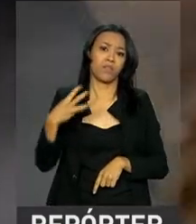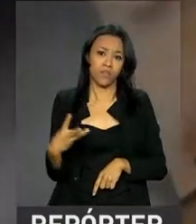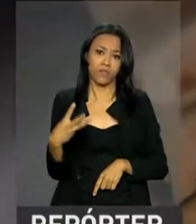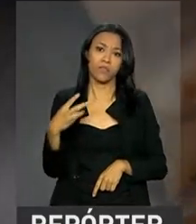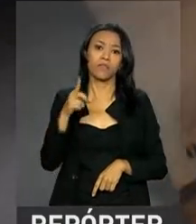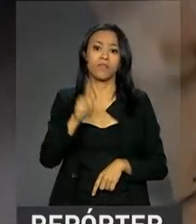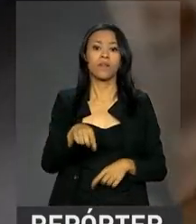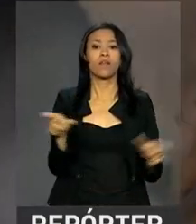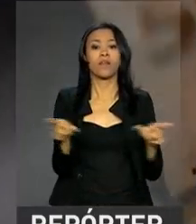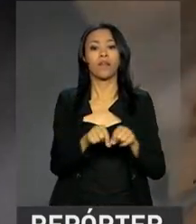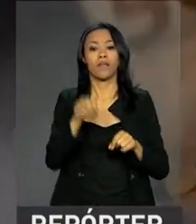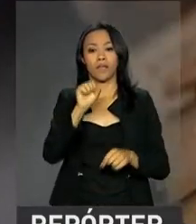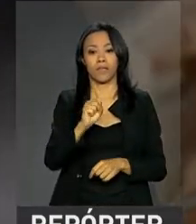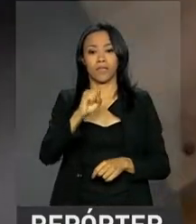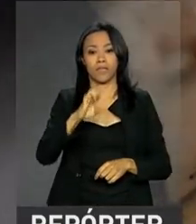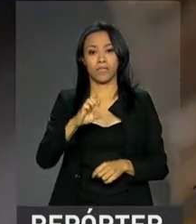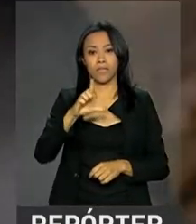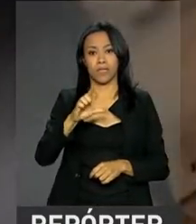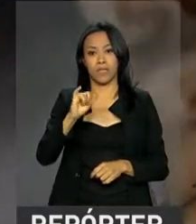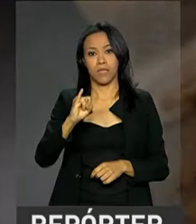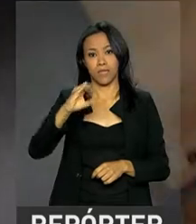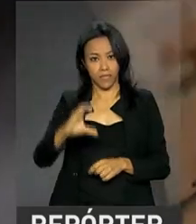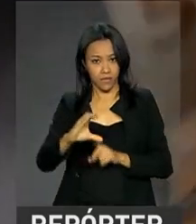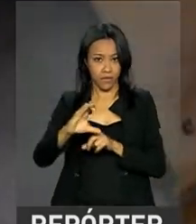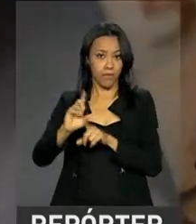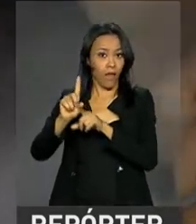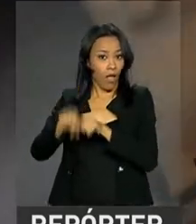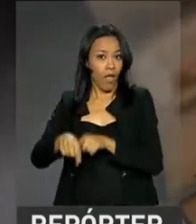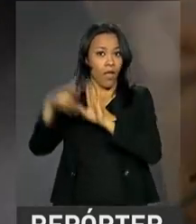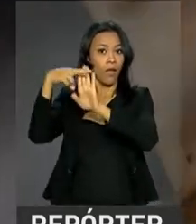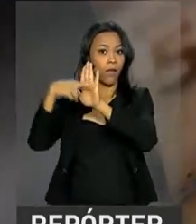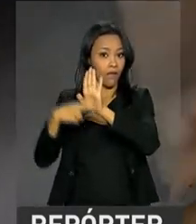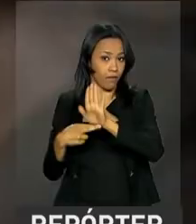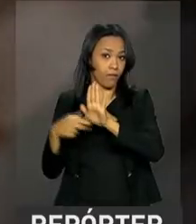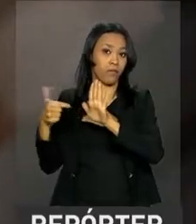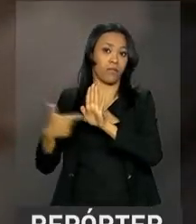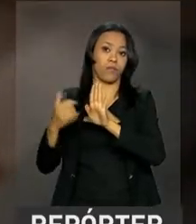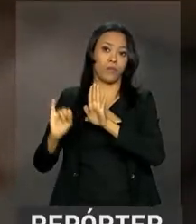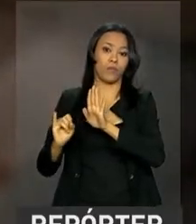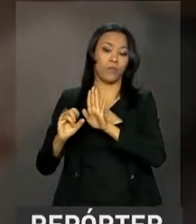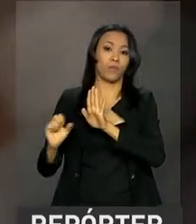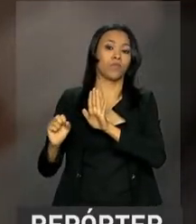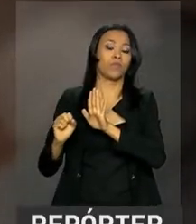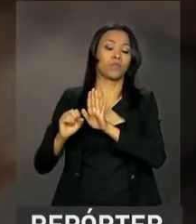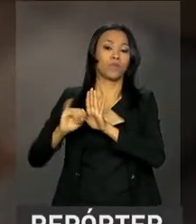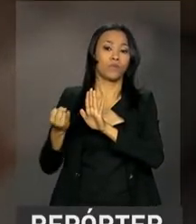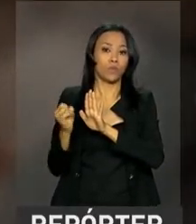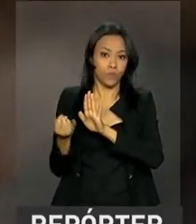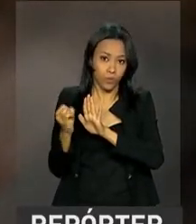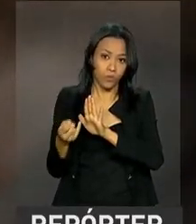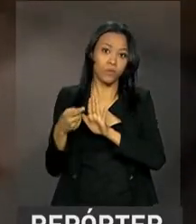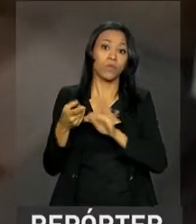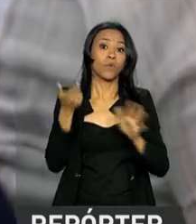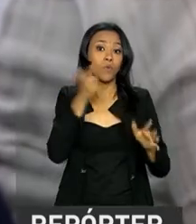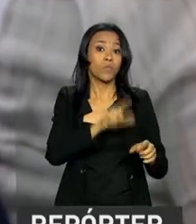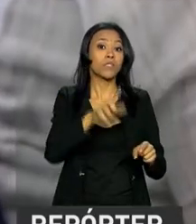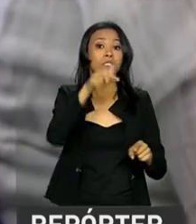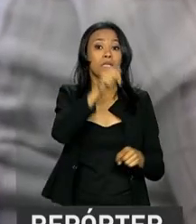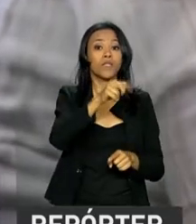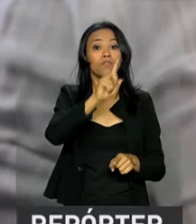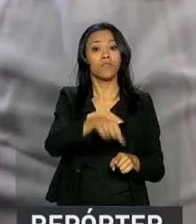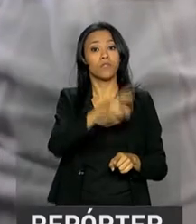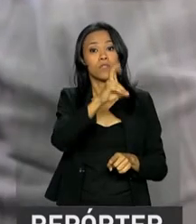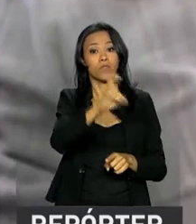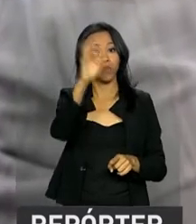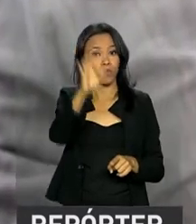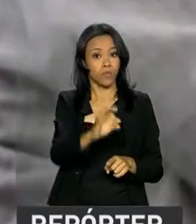A Selic, uma referência para as taxas praticadas em toda a economia, chegou a 7,5% ao ano. E com a